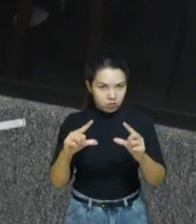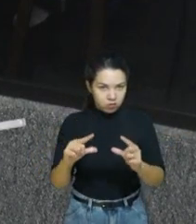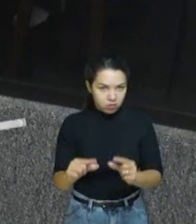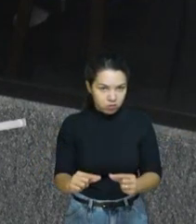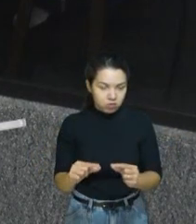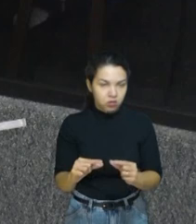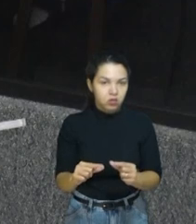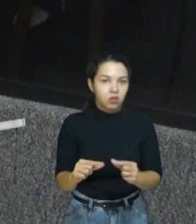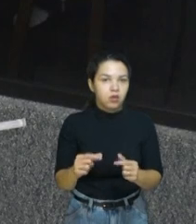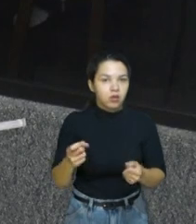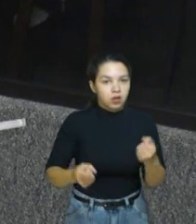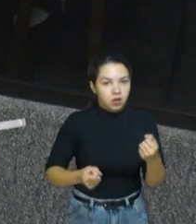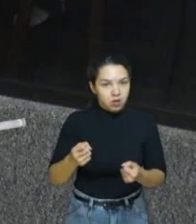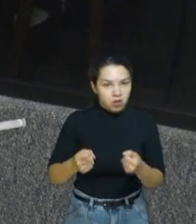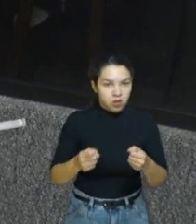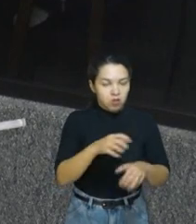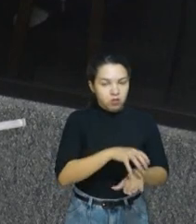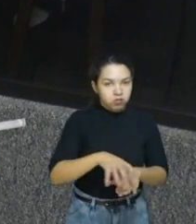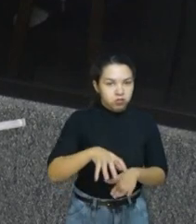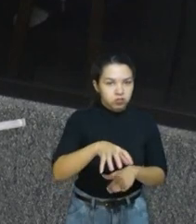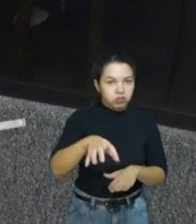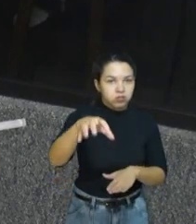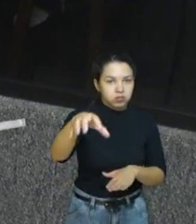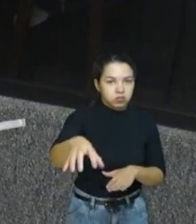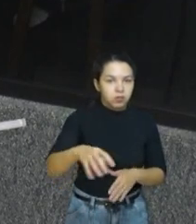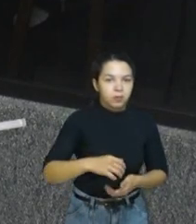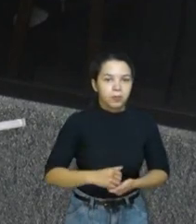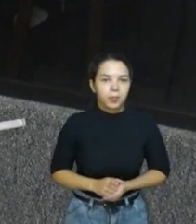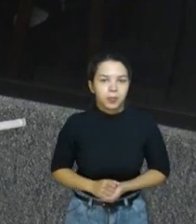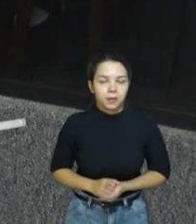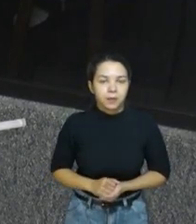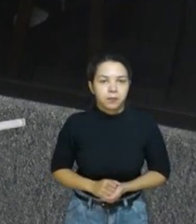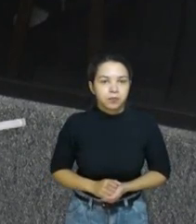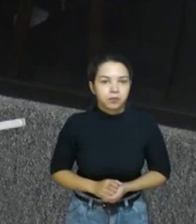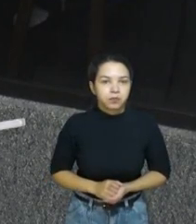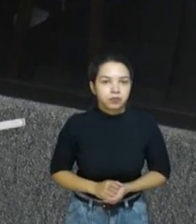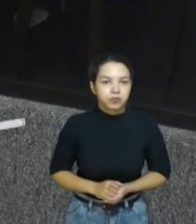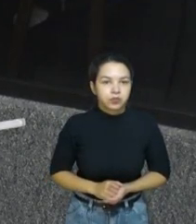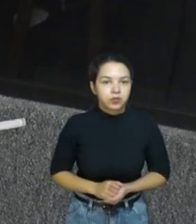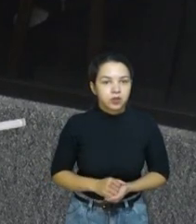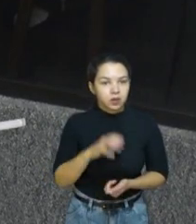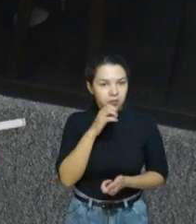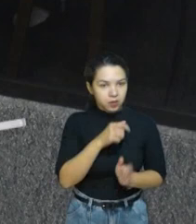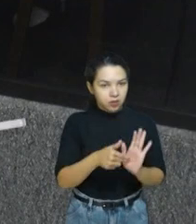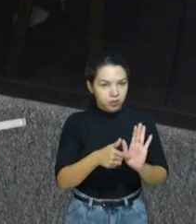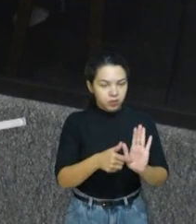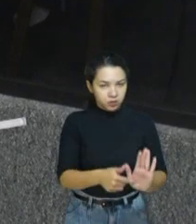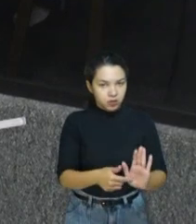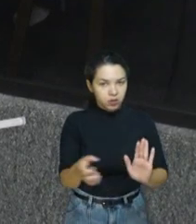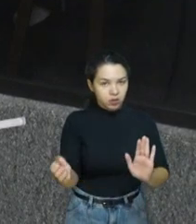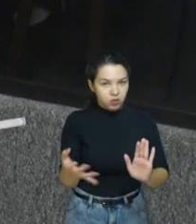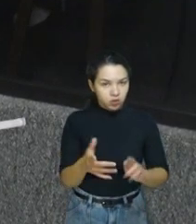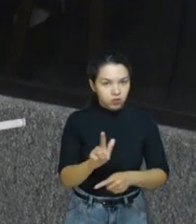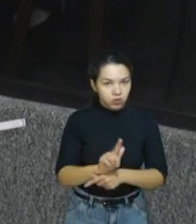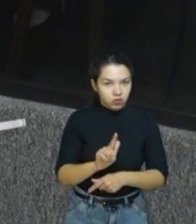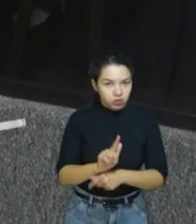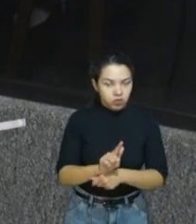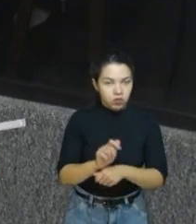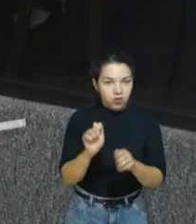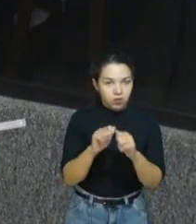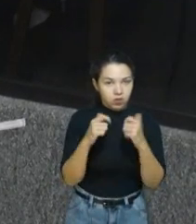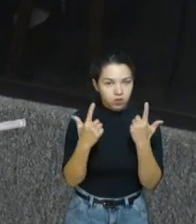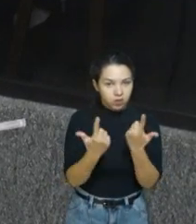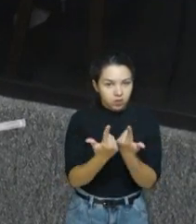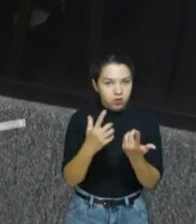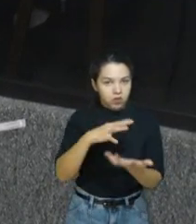parlamentares aos municípios envolvidos. Essa foi, então, uma breve apresentação da nova gestão do Alé